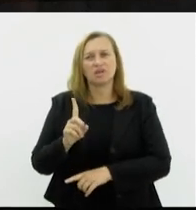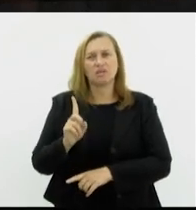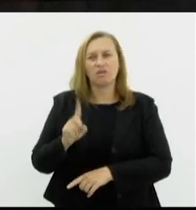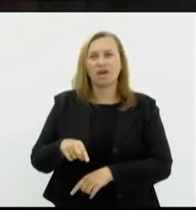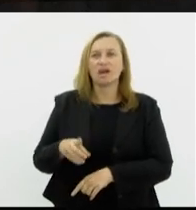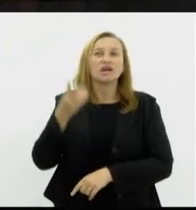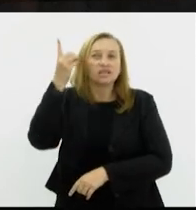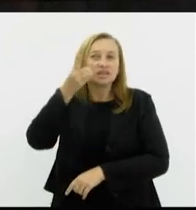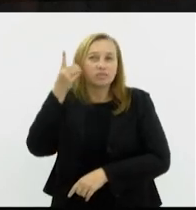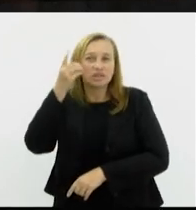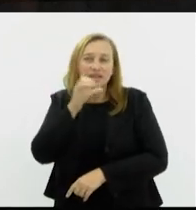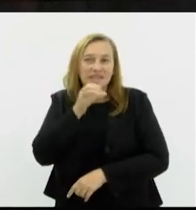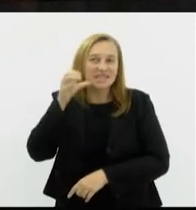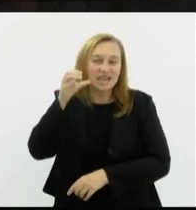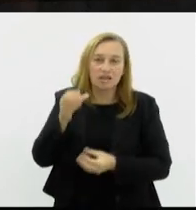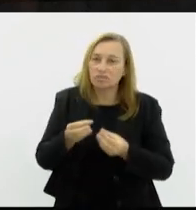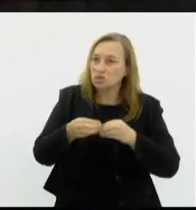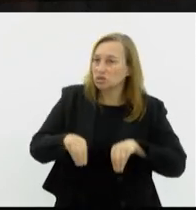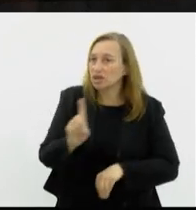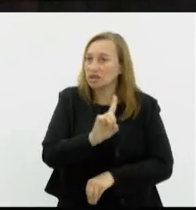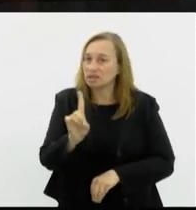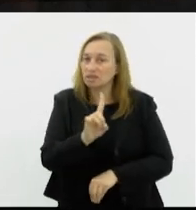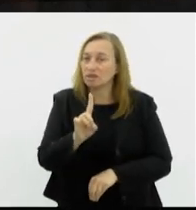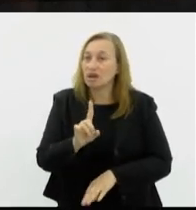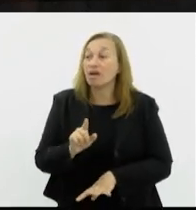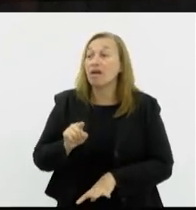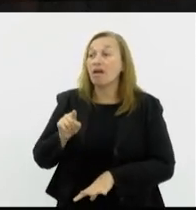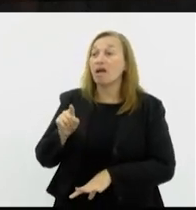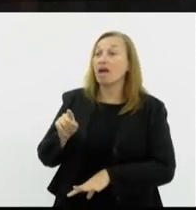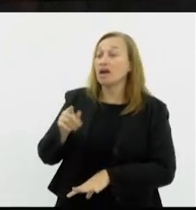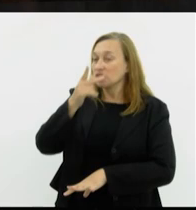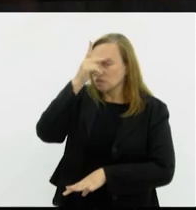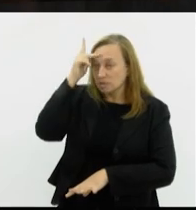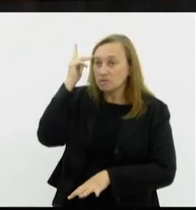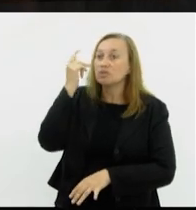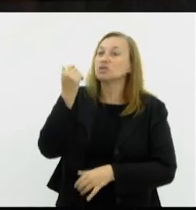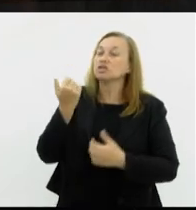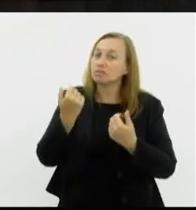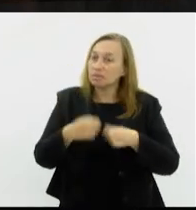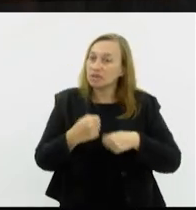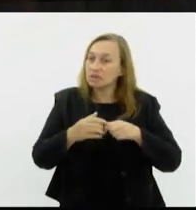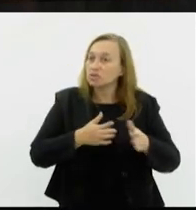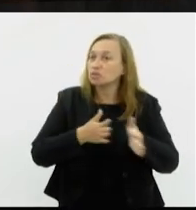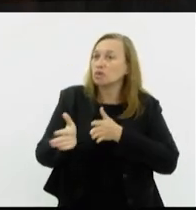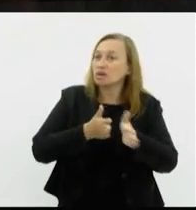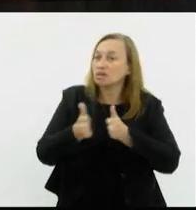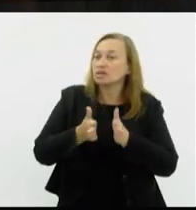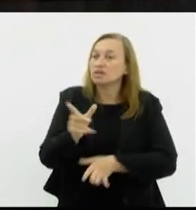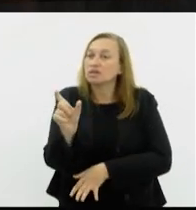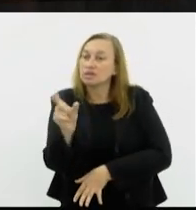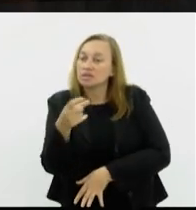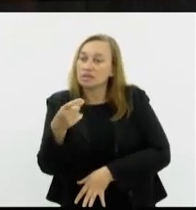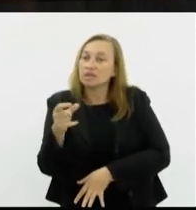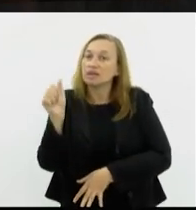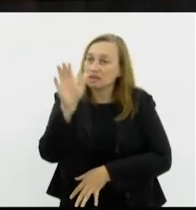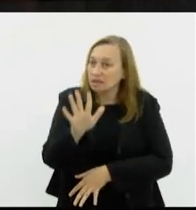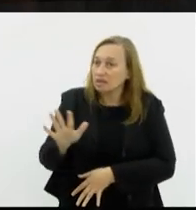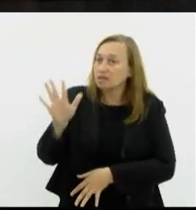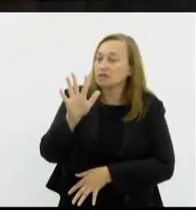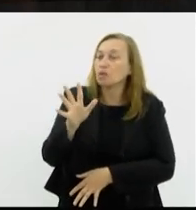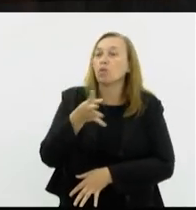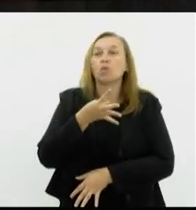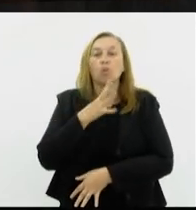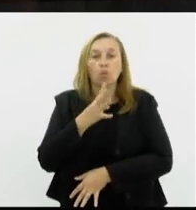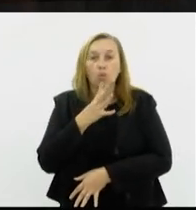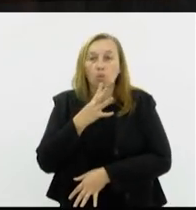deputada Célia que está sendo prejudicada, é aquele que precisa, não é, do acesso a essa Carteira Nacional, que